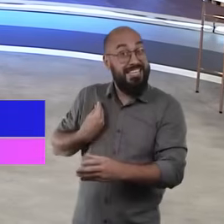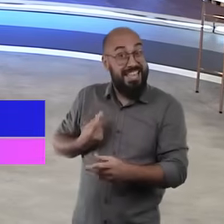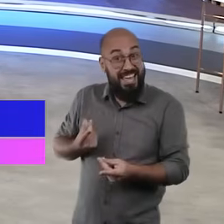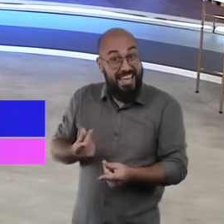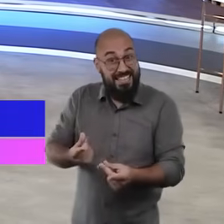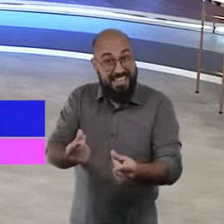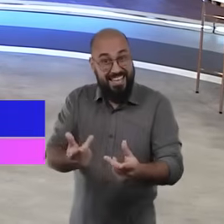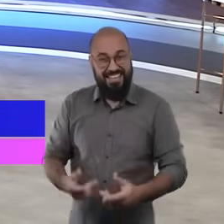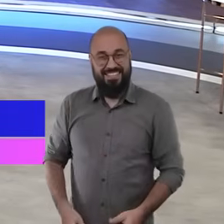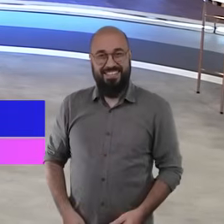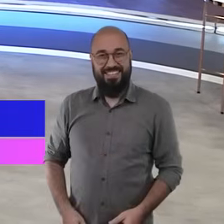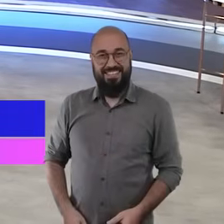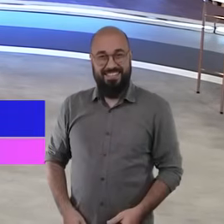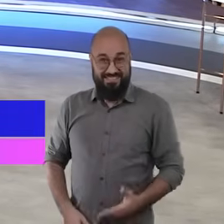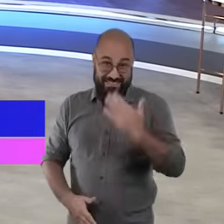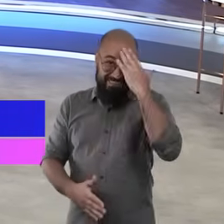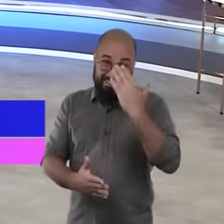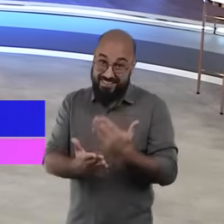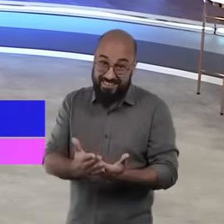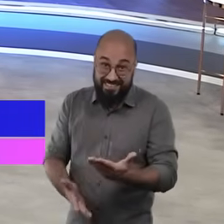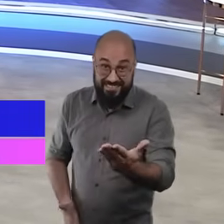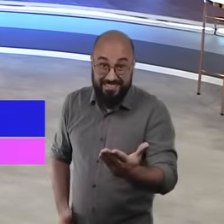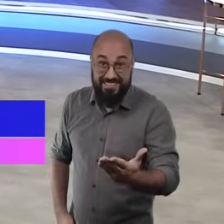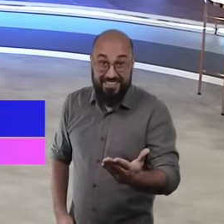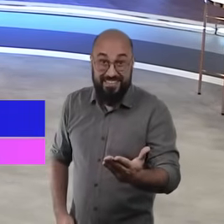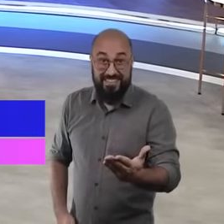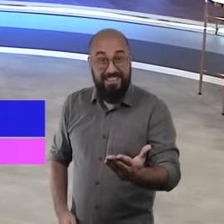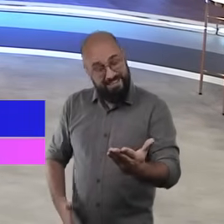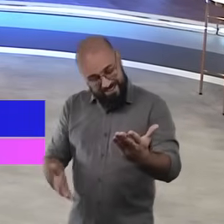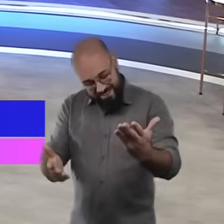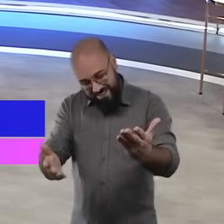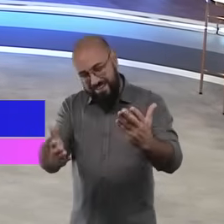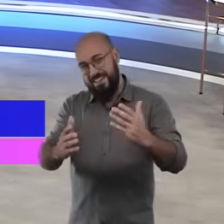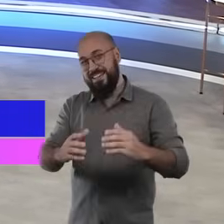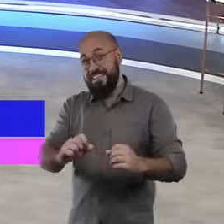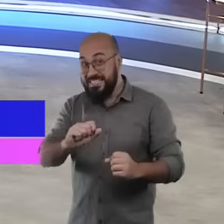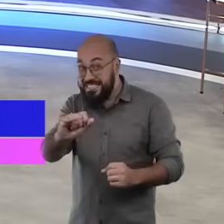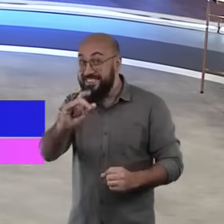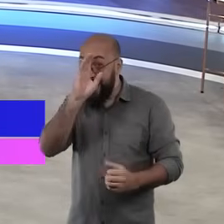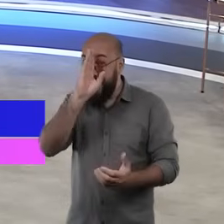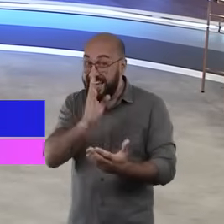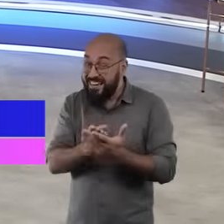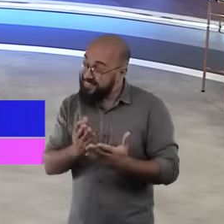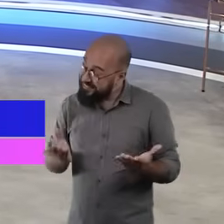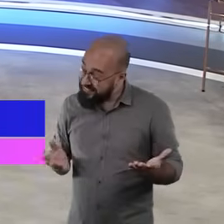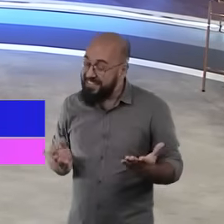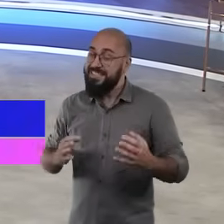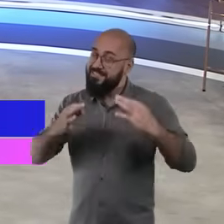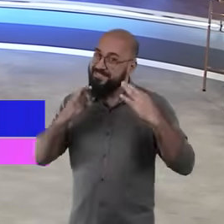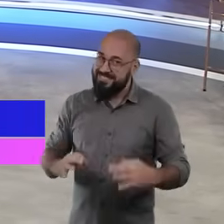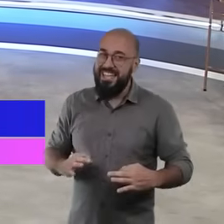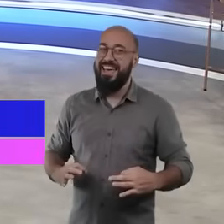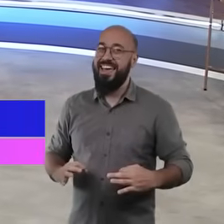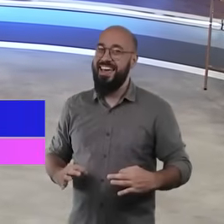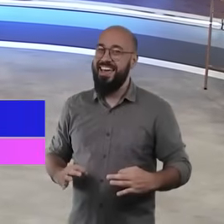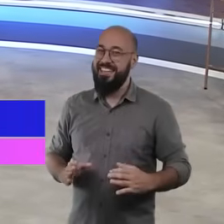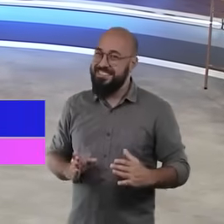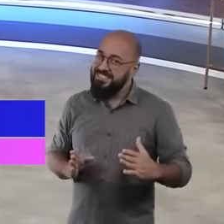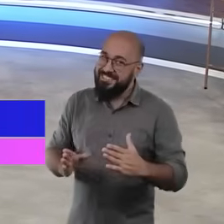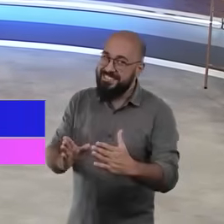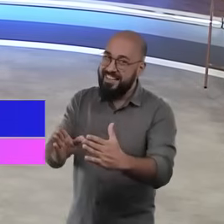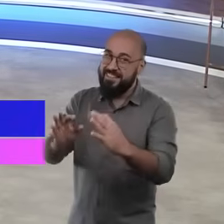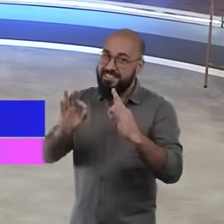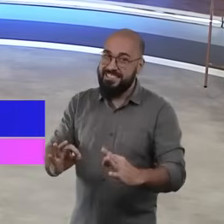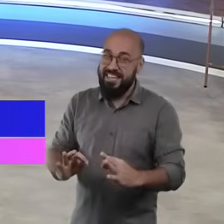Se você crê nisso, você está no caminho certo. Falando em crer, eu tenho aqui nas